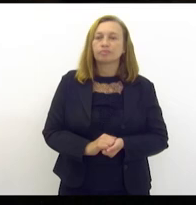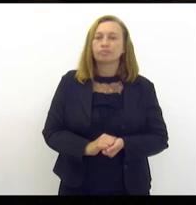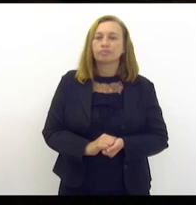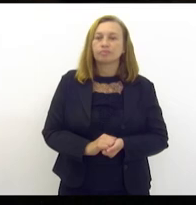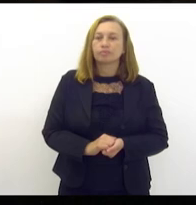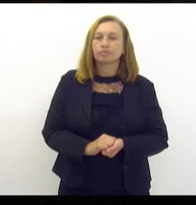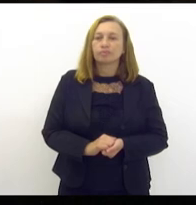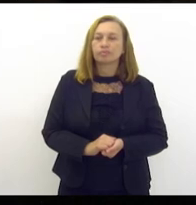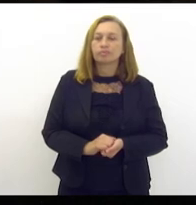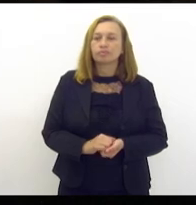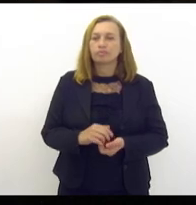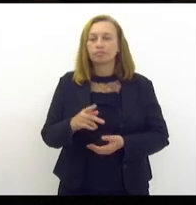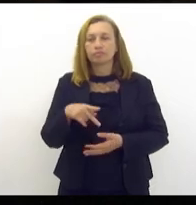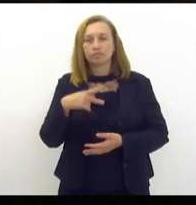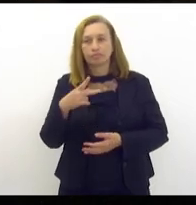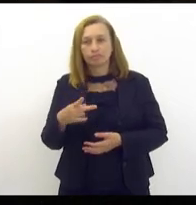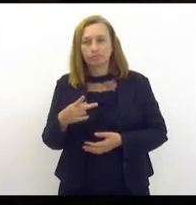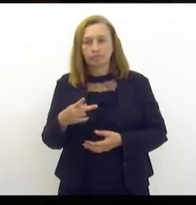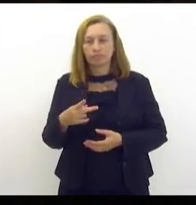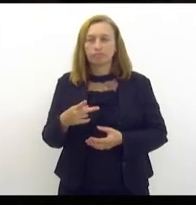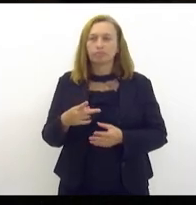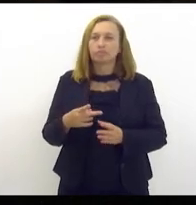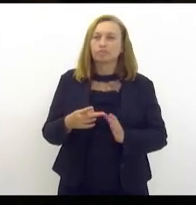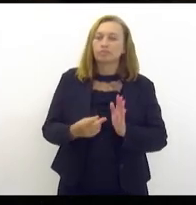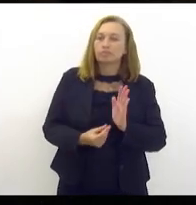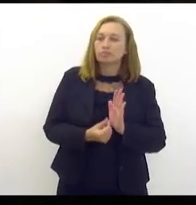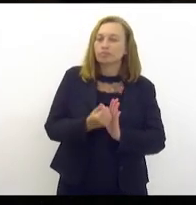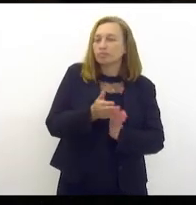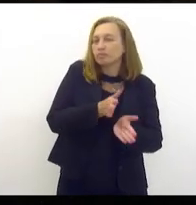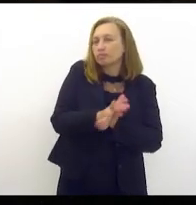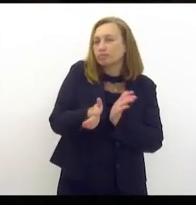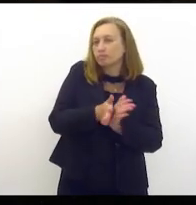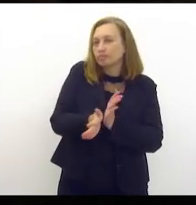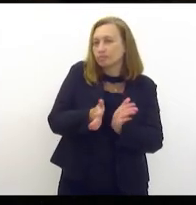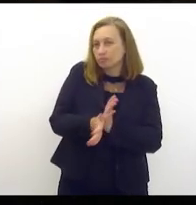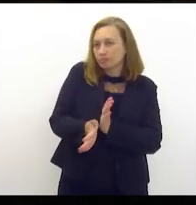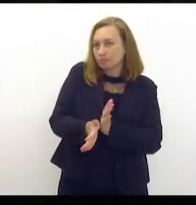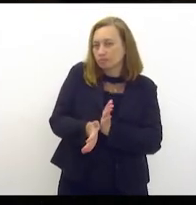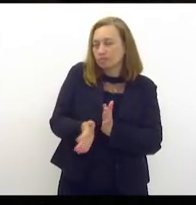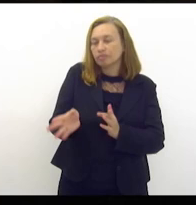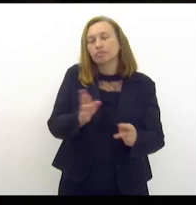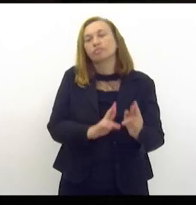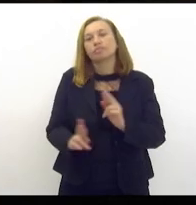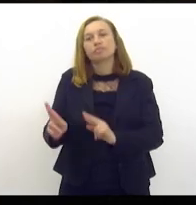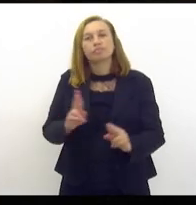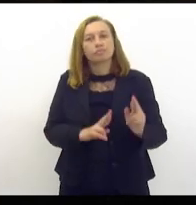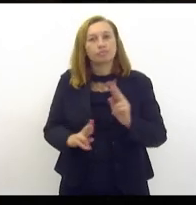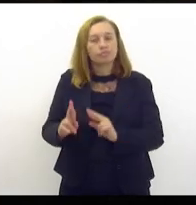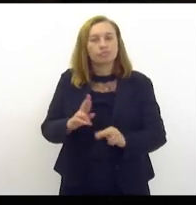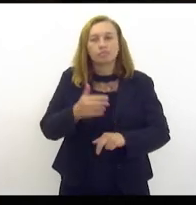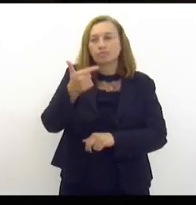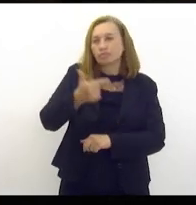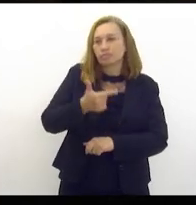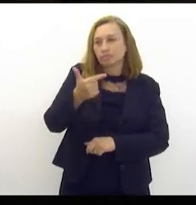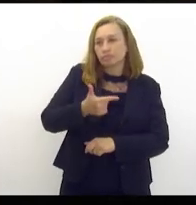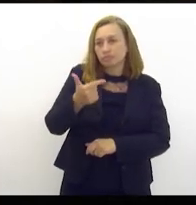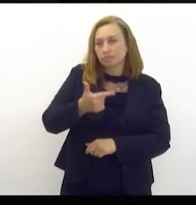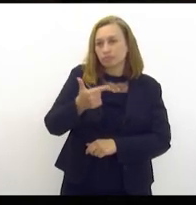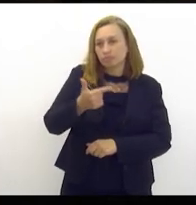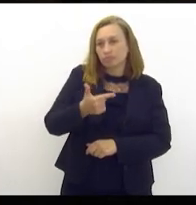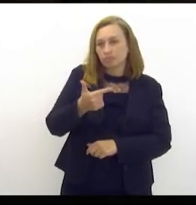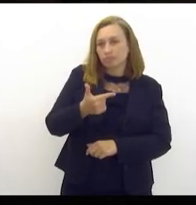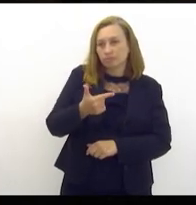o comportamento da receita e das despesas relativo ao segundo